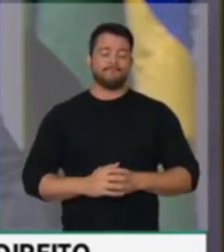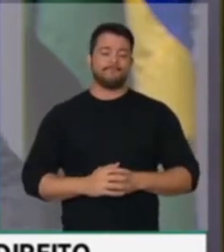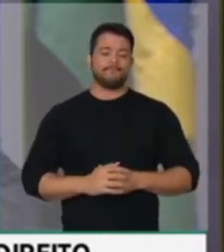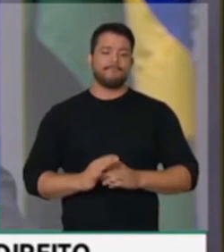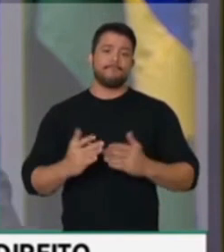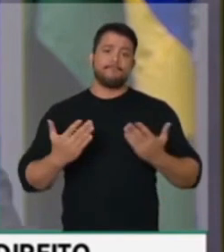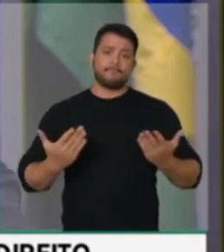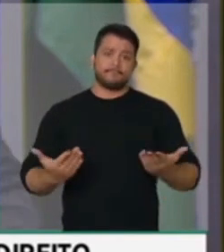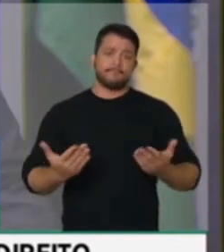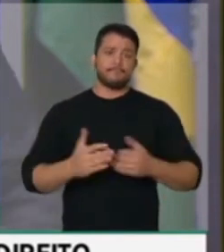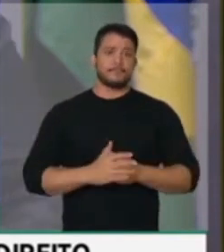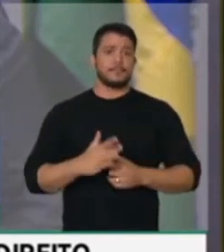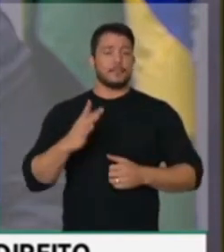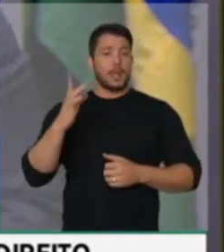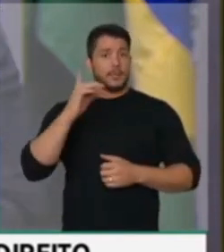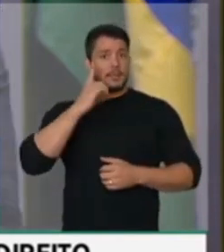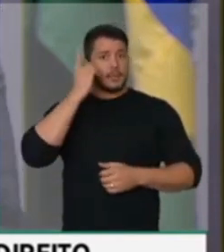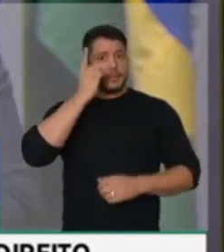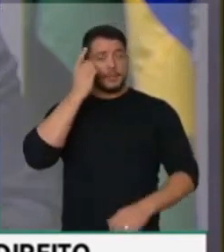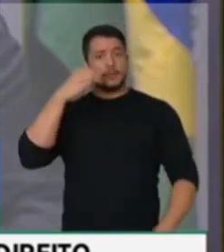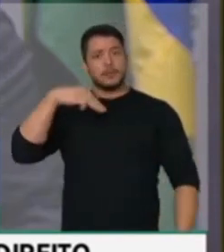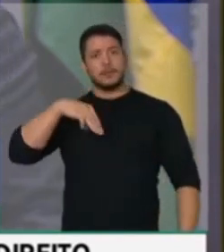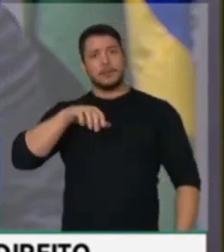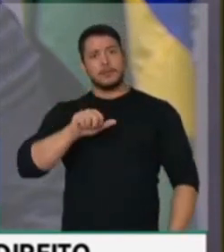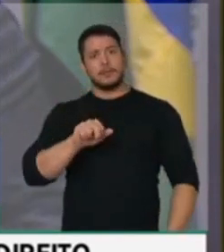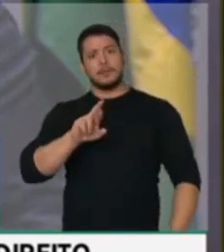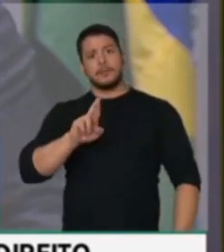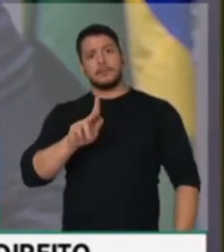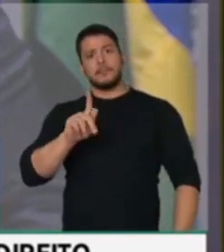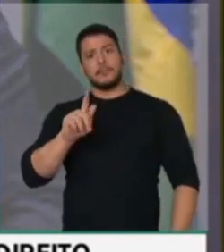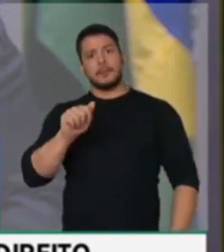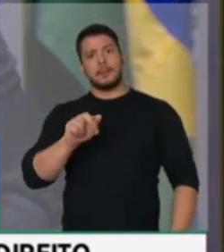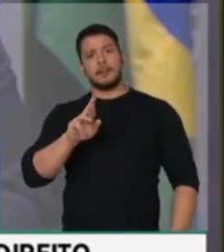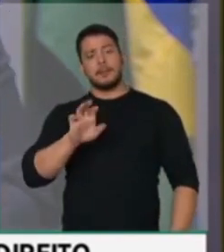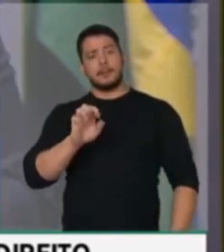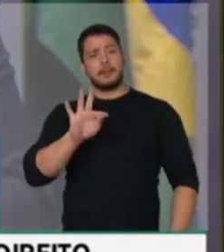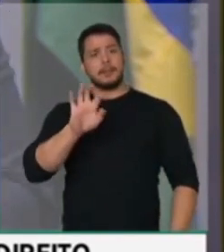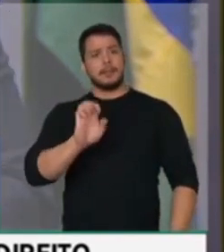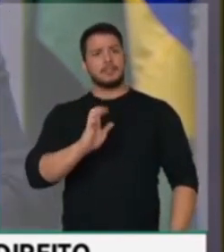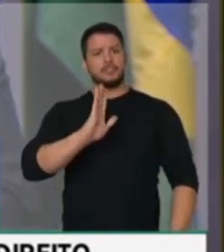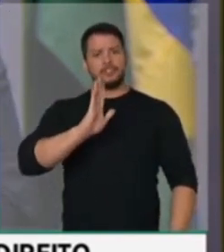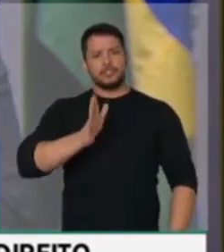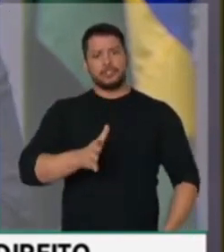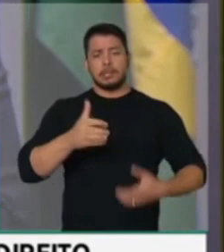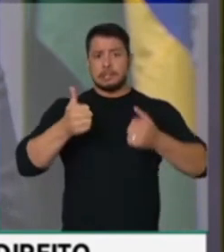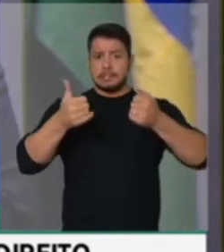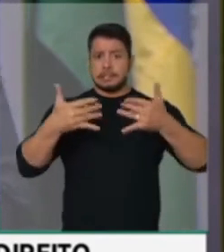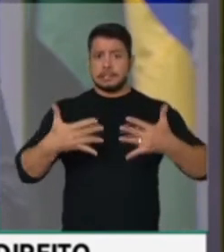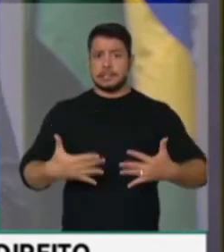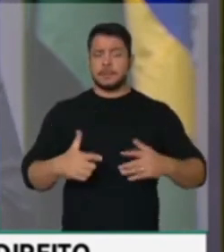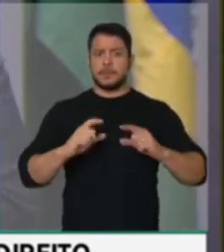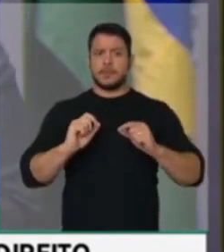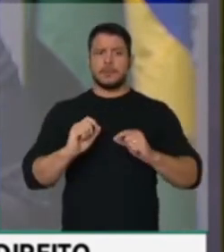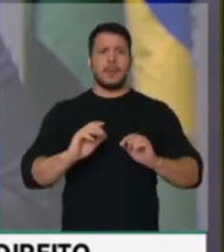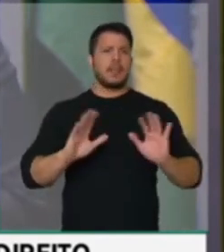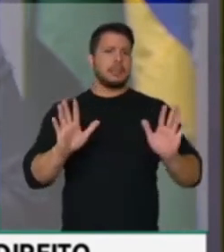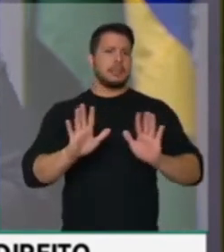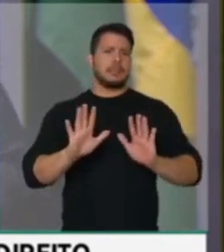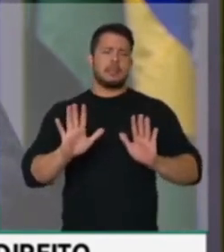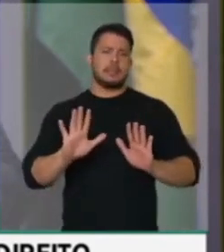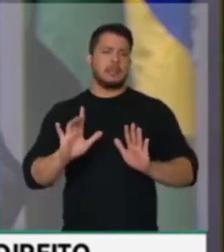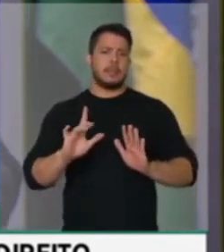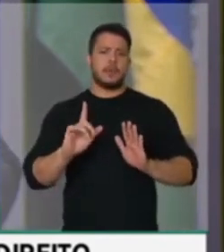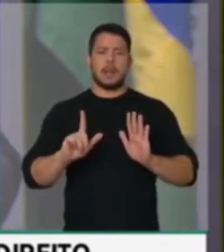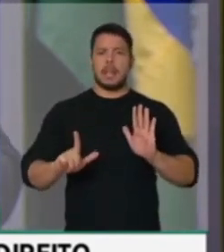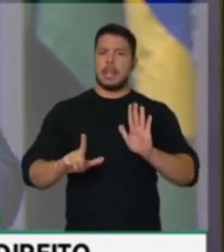deputada Margarete Coelho, pessoa que eu tenho muito respeito, falou aqui que a lei não traz nenhuma hermenêutica, que